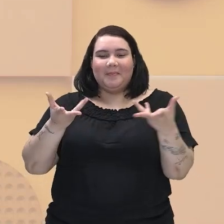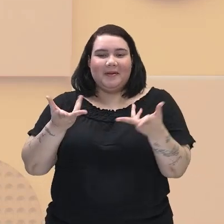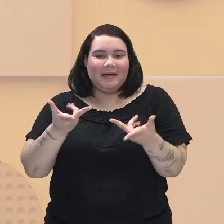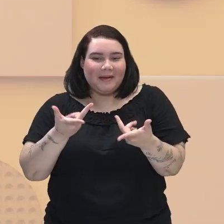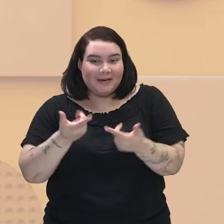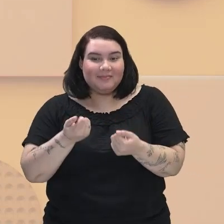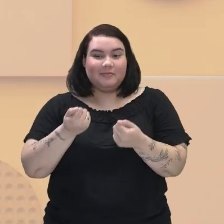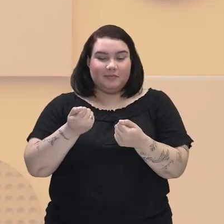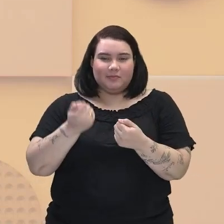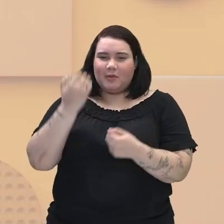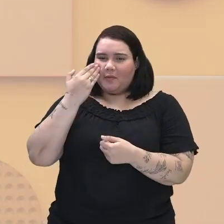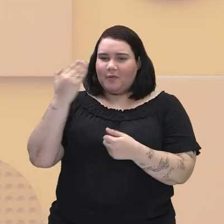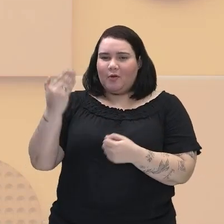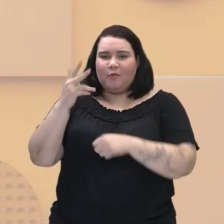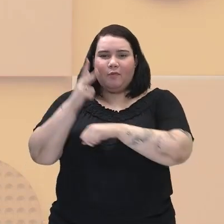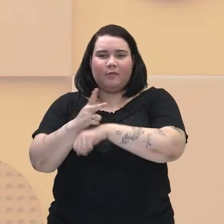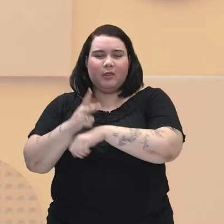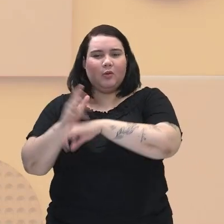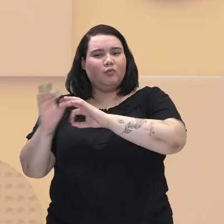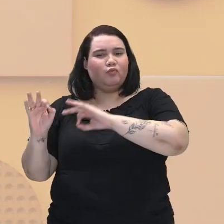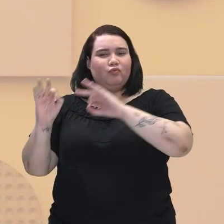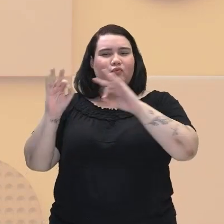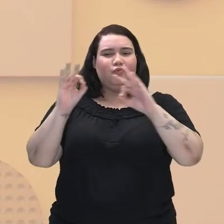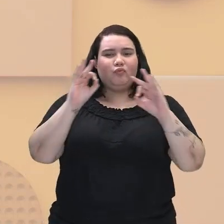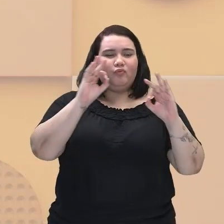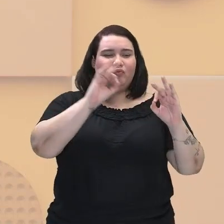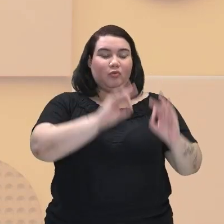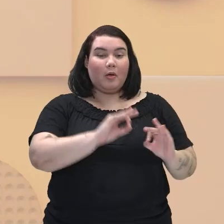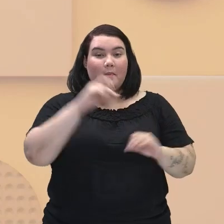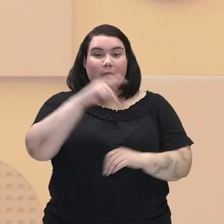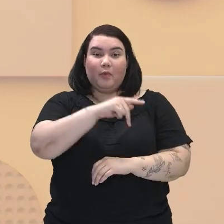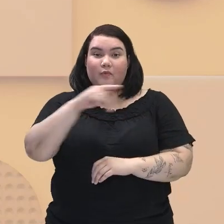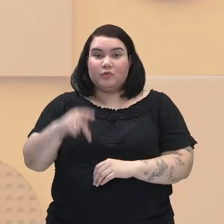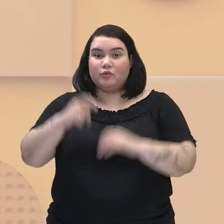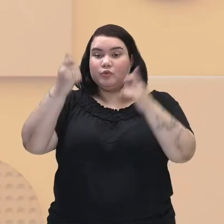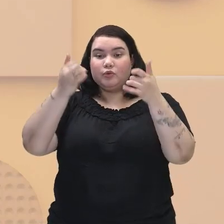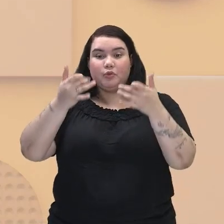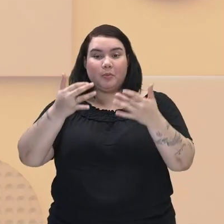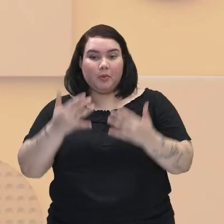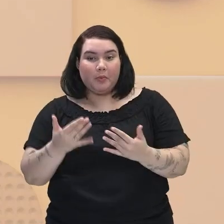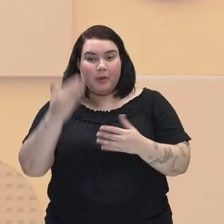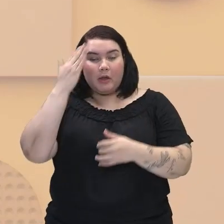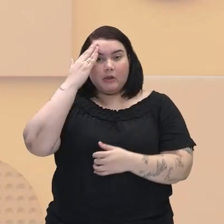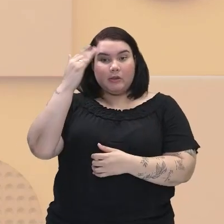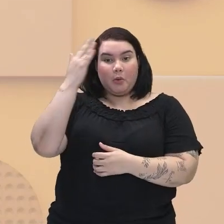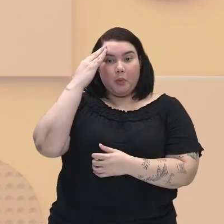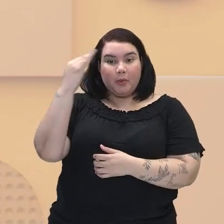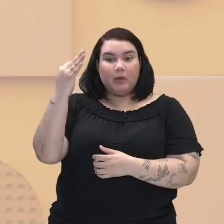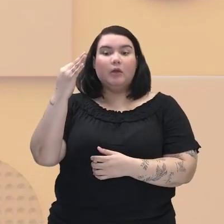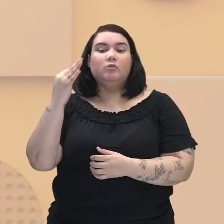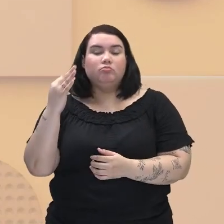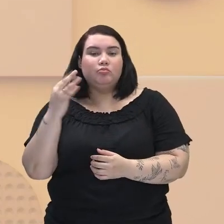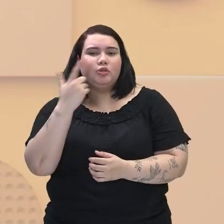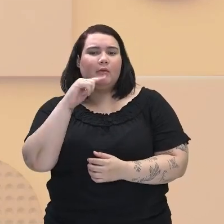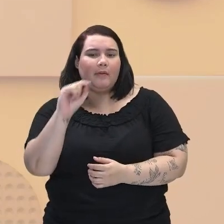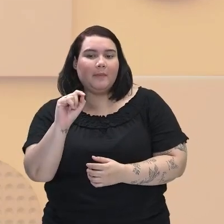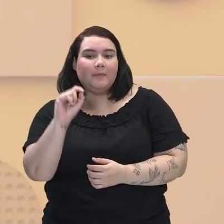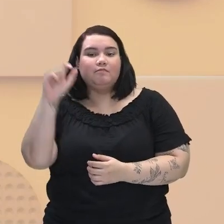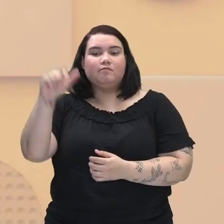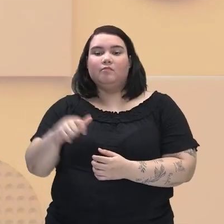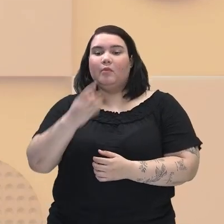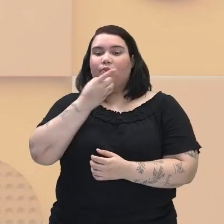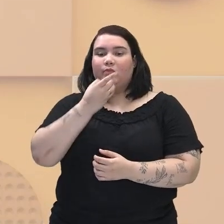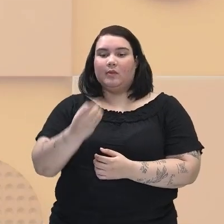Maravilha! Olha só, a professora Manuela trabalhou aqui a teoria do Darwin, que trabalha